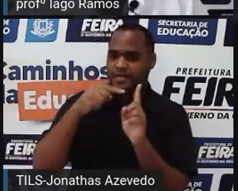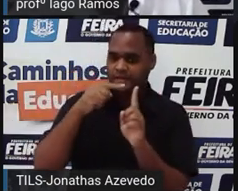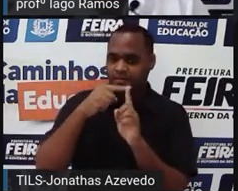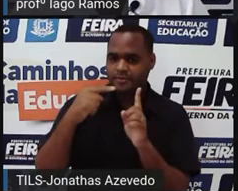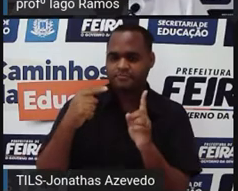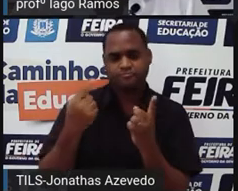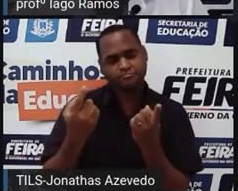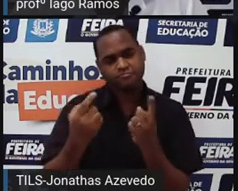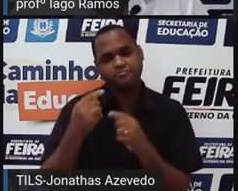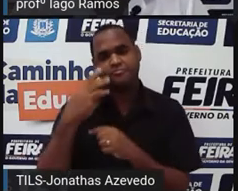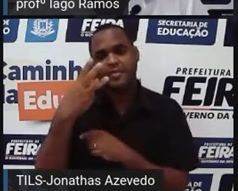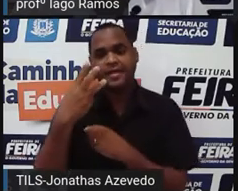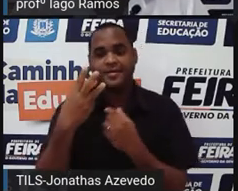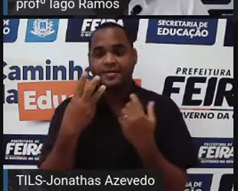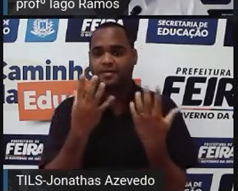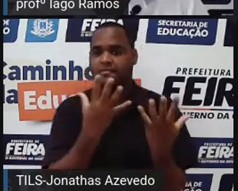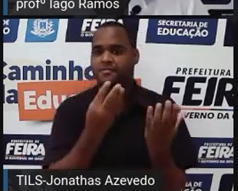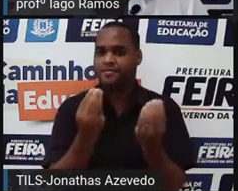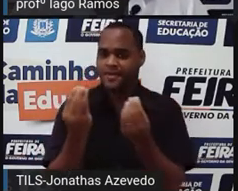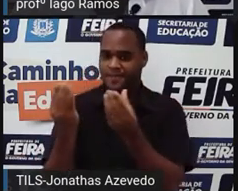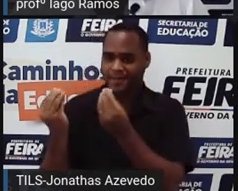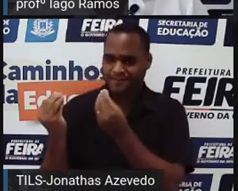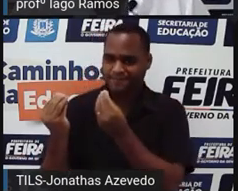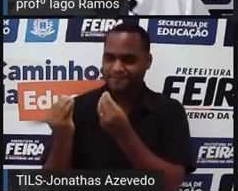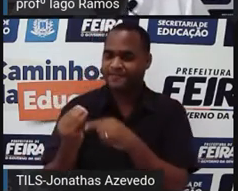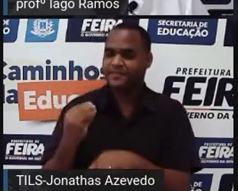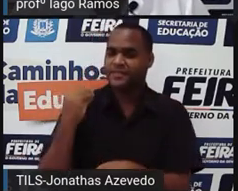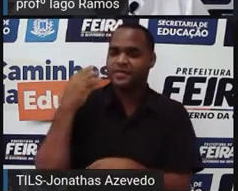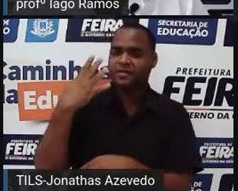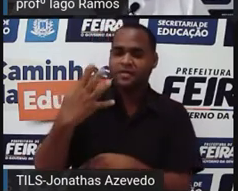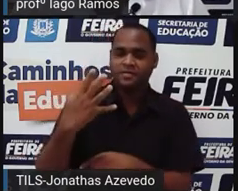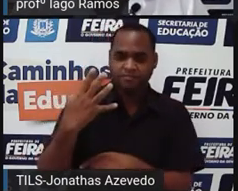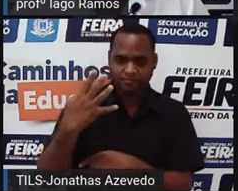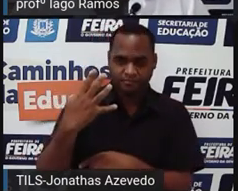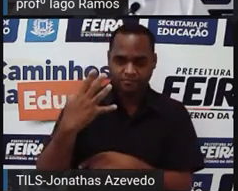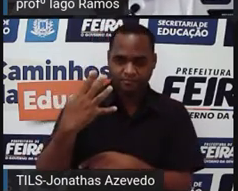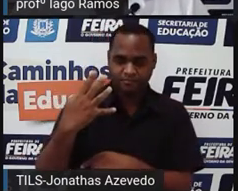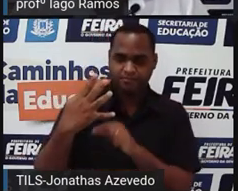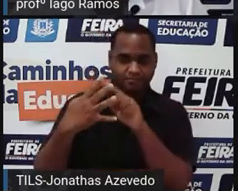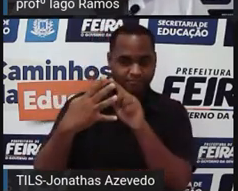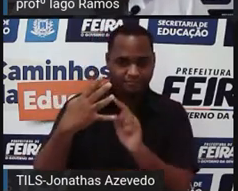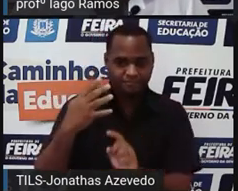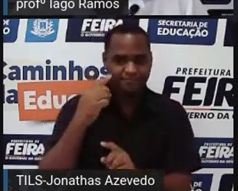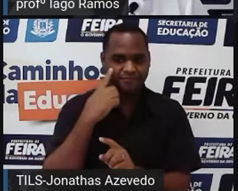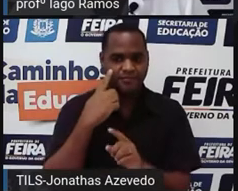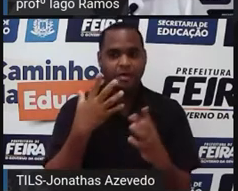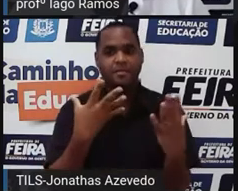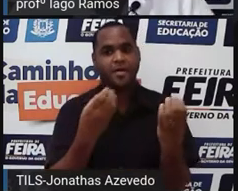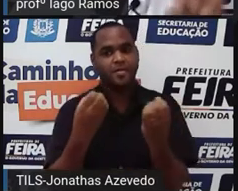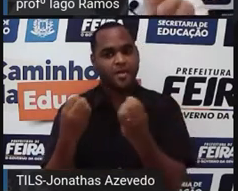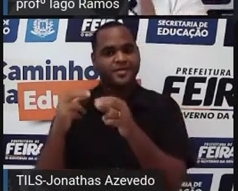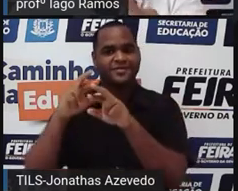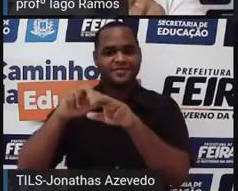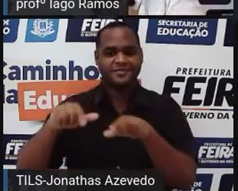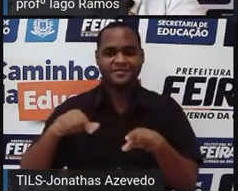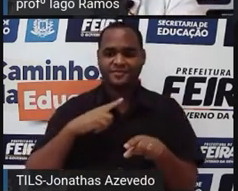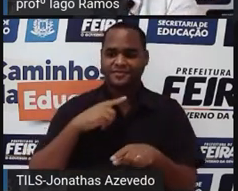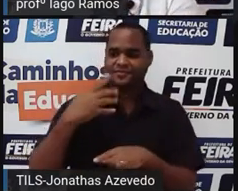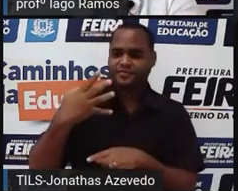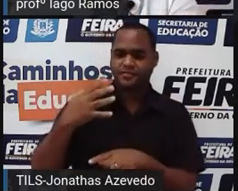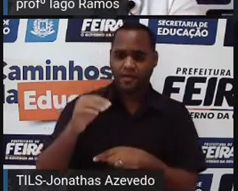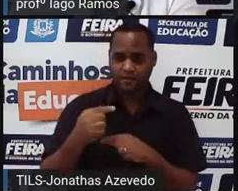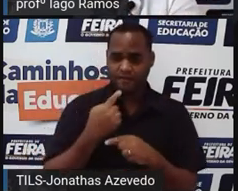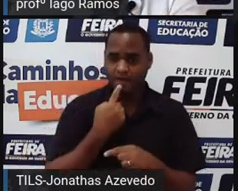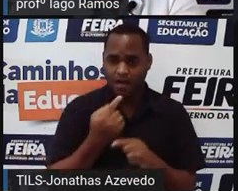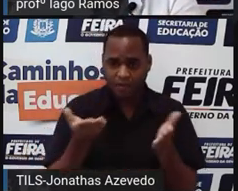2. Se você entendeu a maioria, número 3. Se você entendeu bastante, número 4. Mas não fala